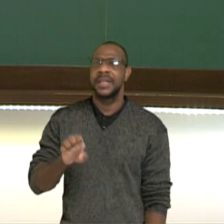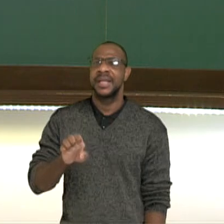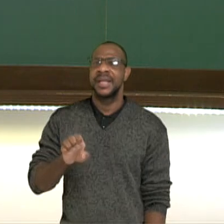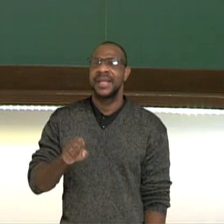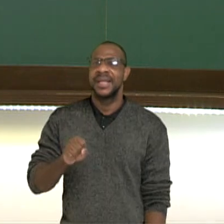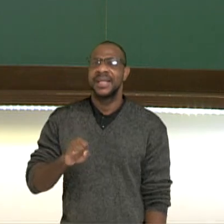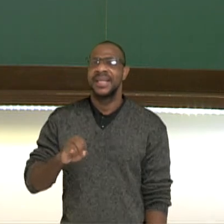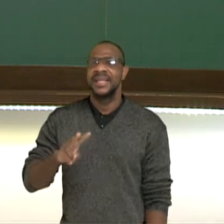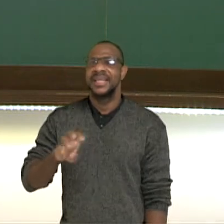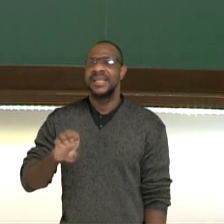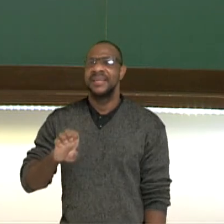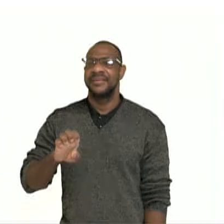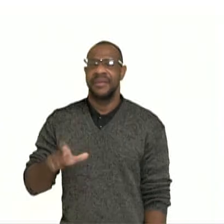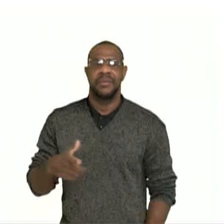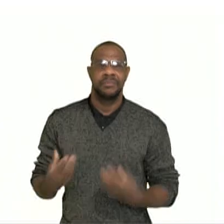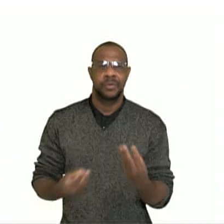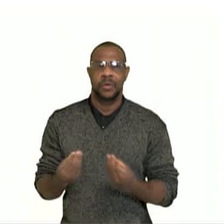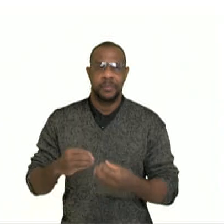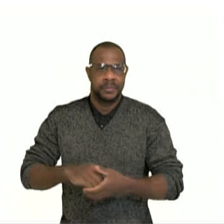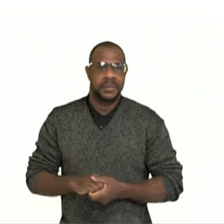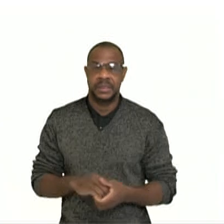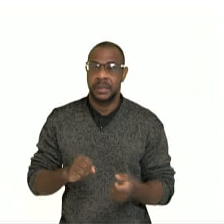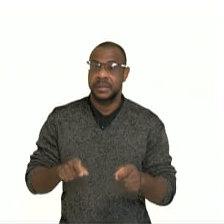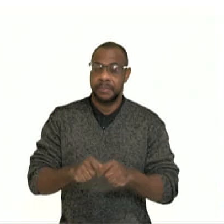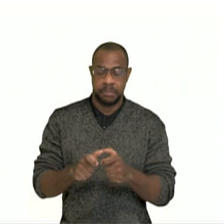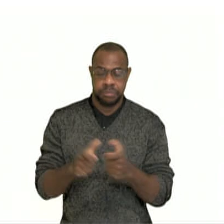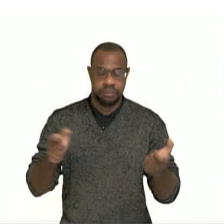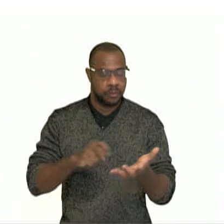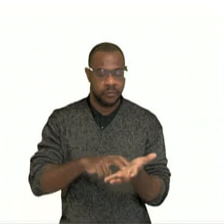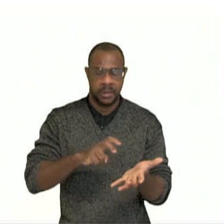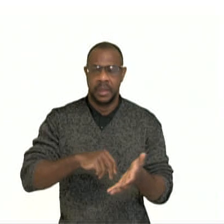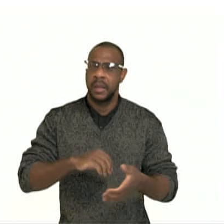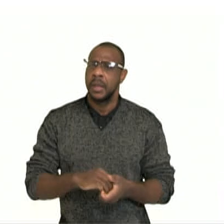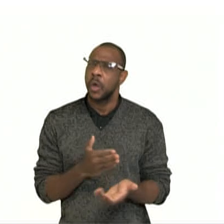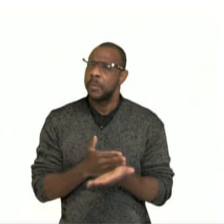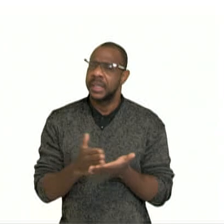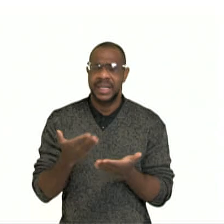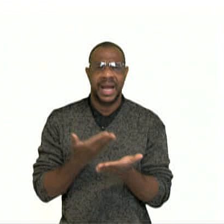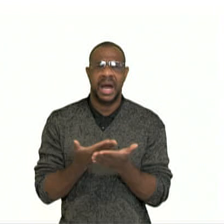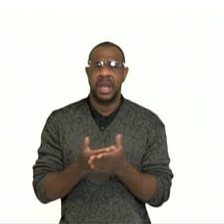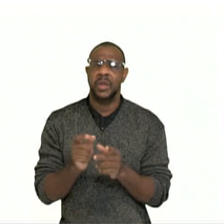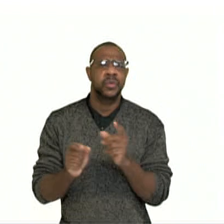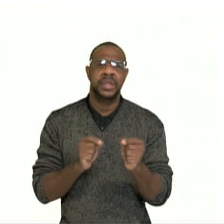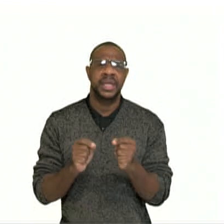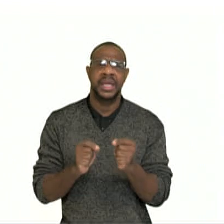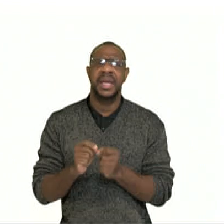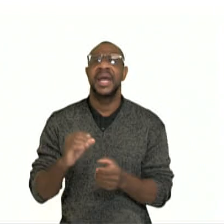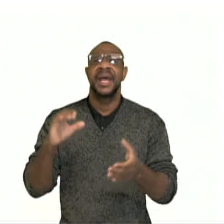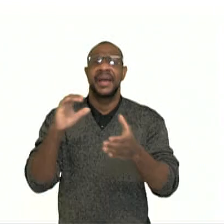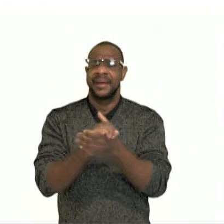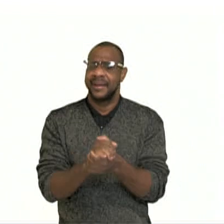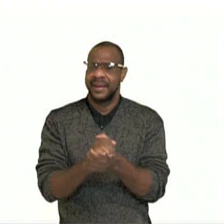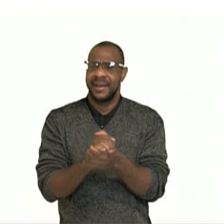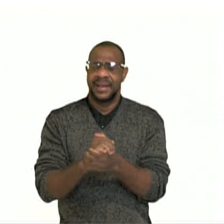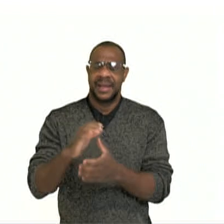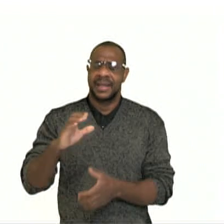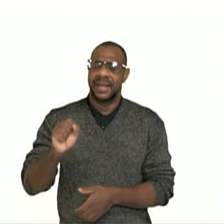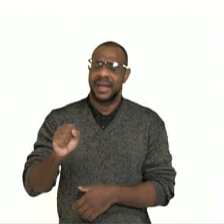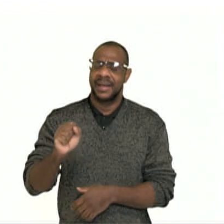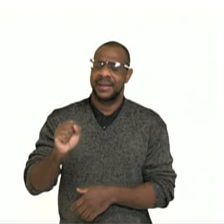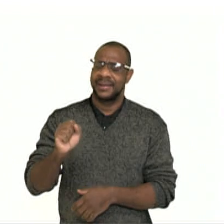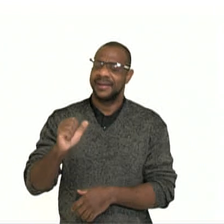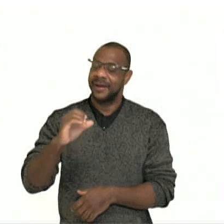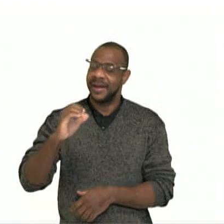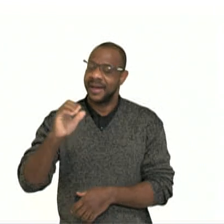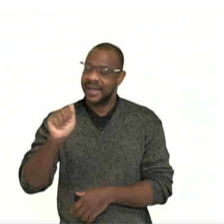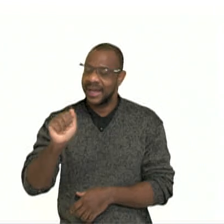vocabulário. Começamos a nossa aula falando de casamentos. Let's talk about wedding. Então, o casamento. Se a gente